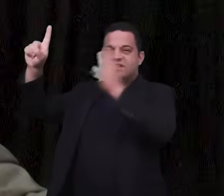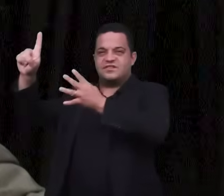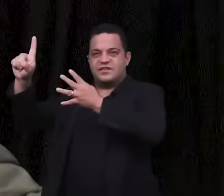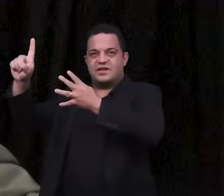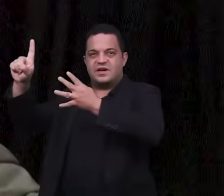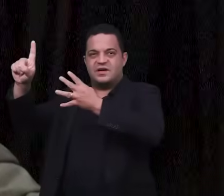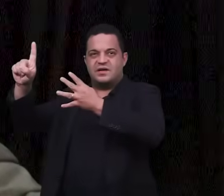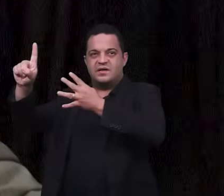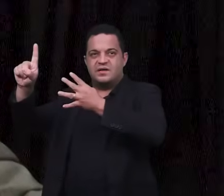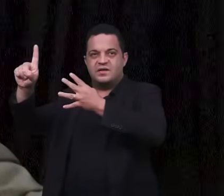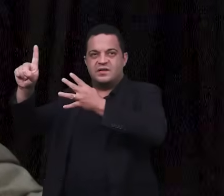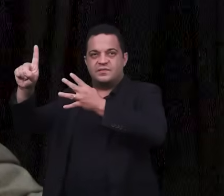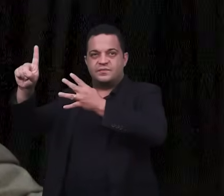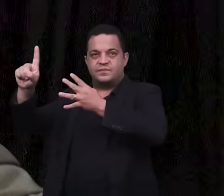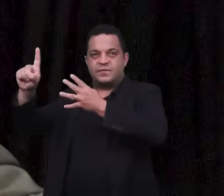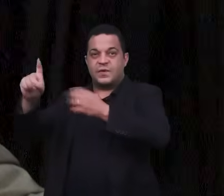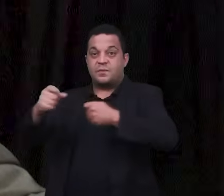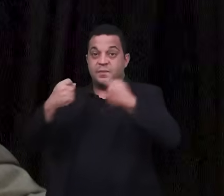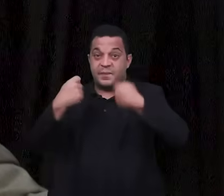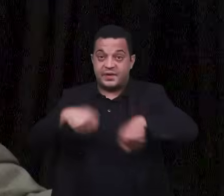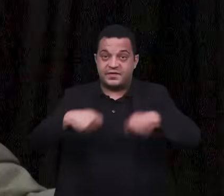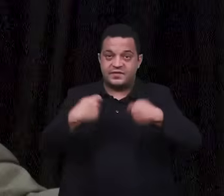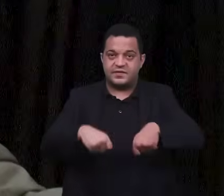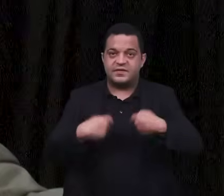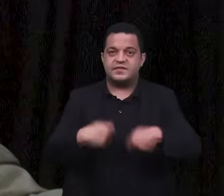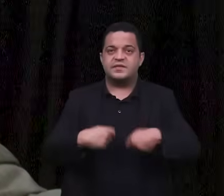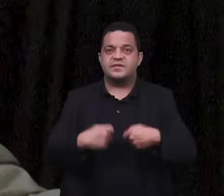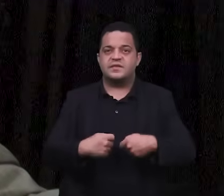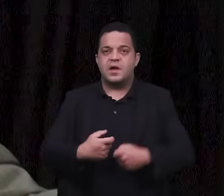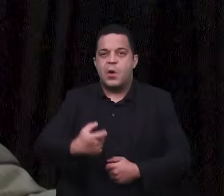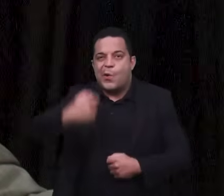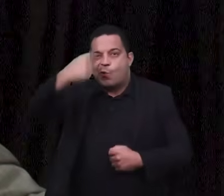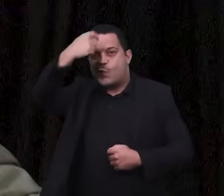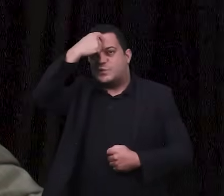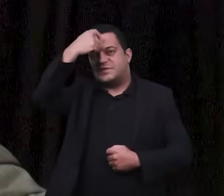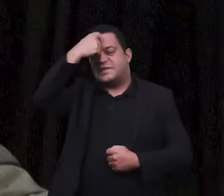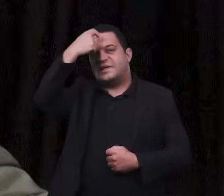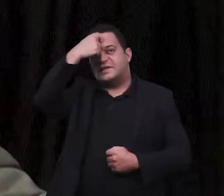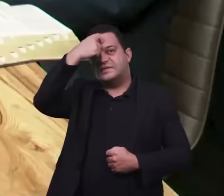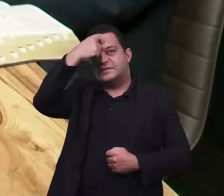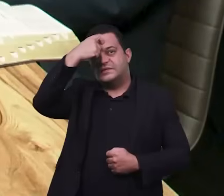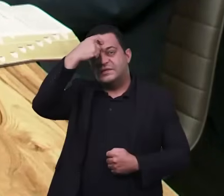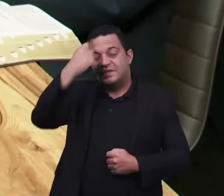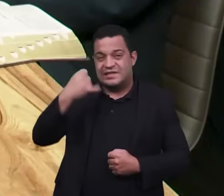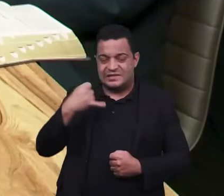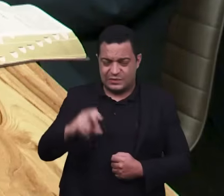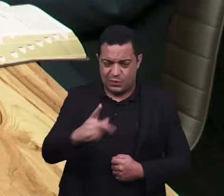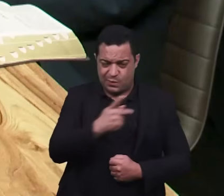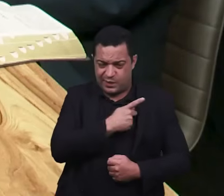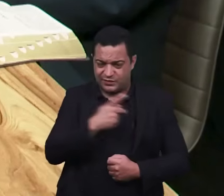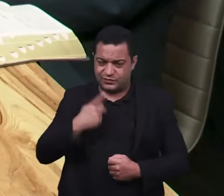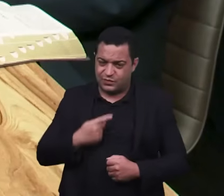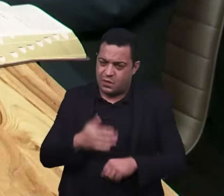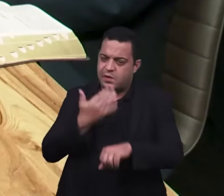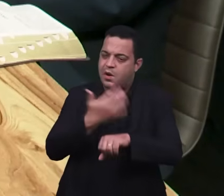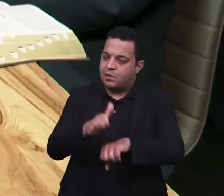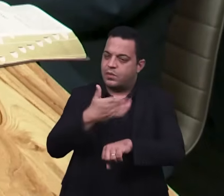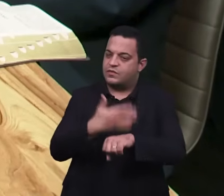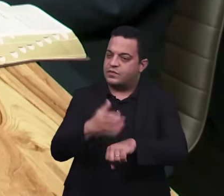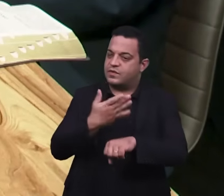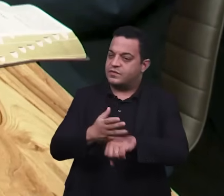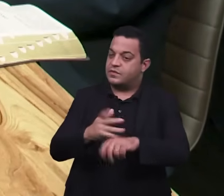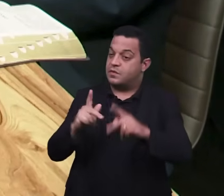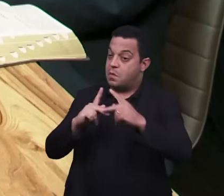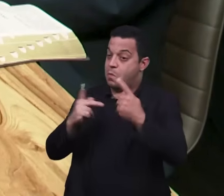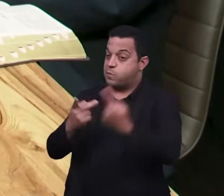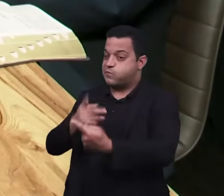essa posição. Não é só ético, não. É espiritual. E se há algum pastor nessa obra fazendo isso, ele